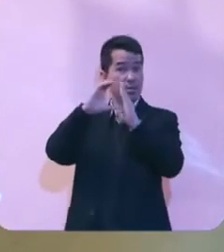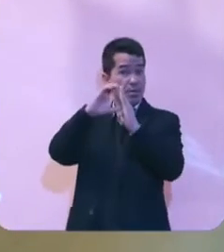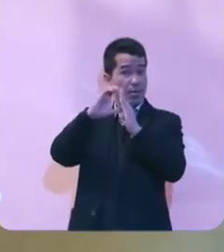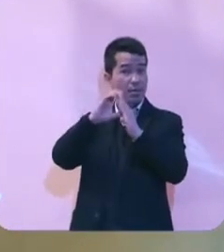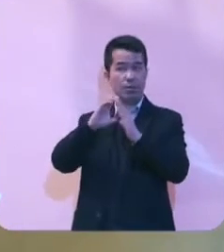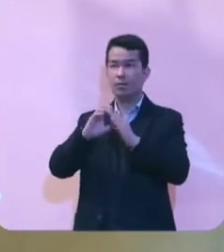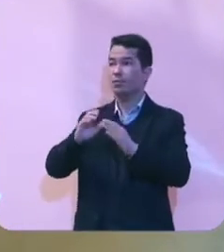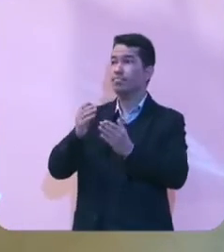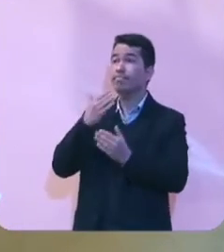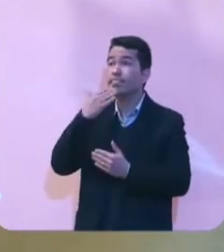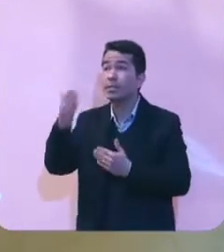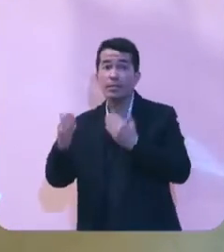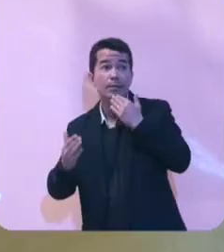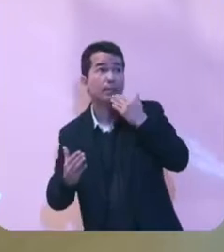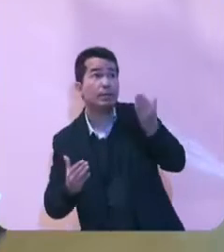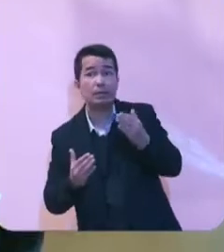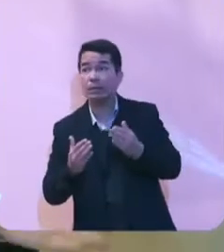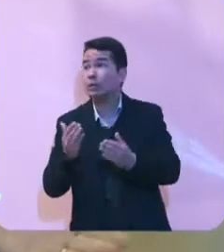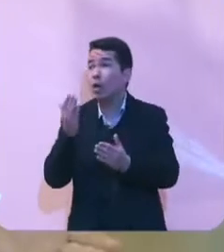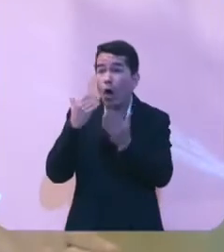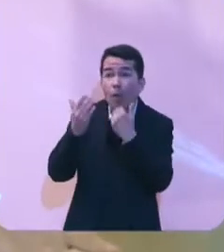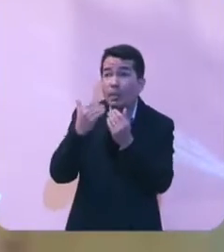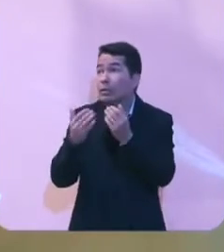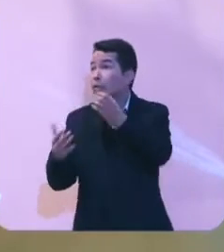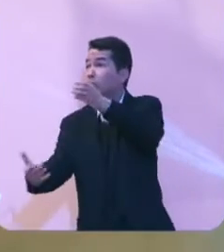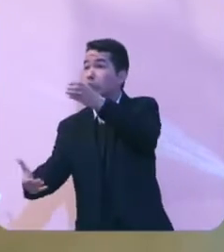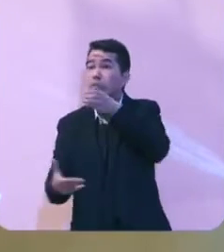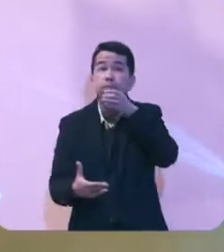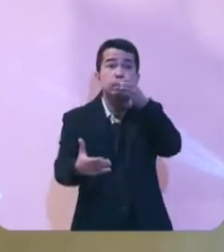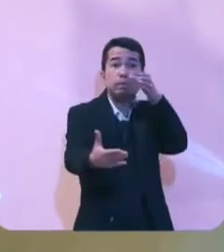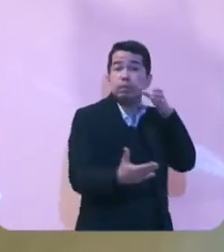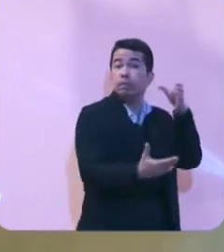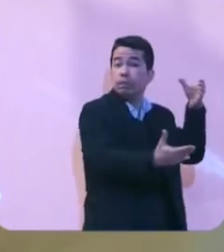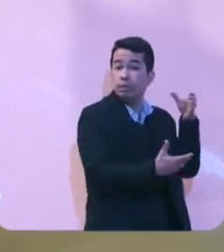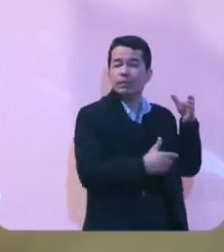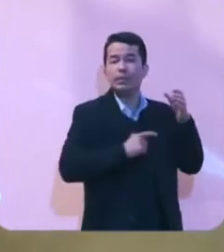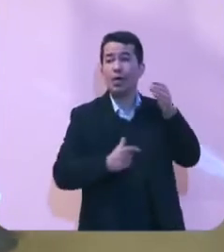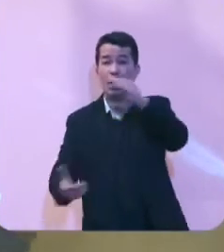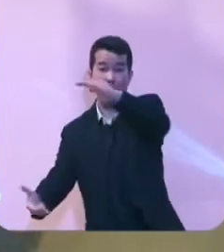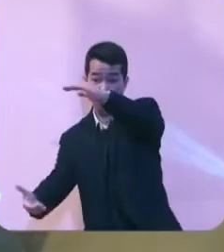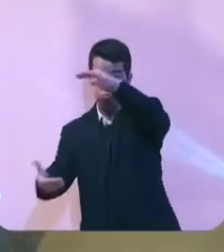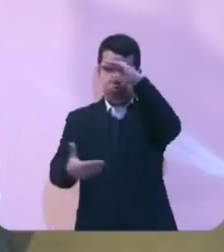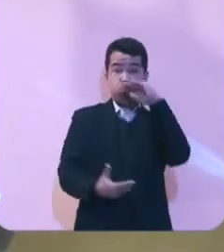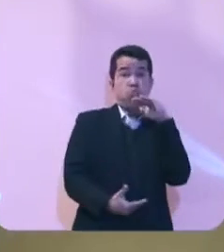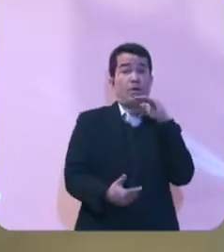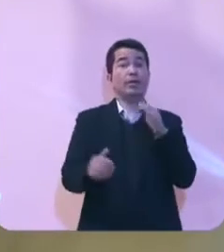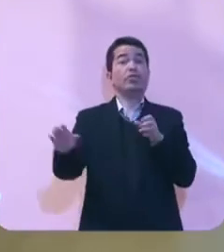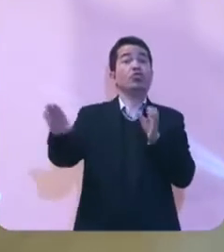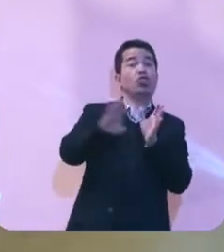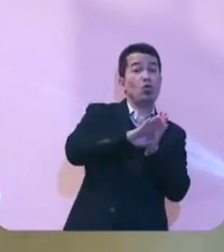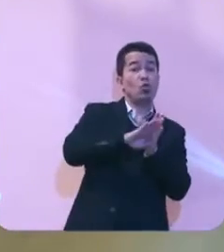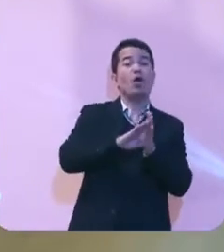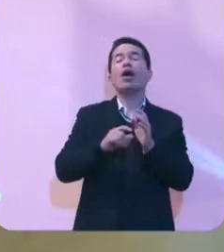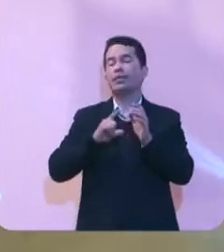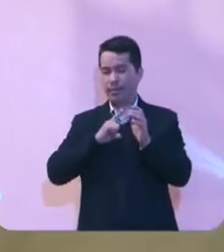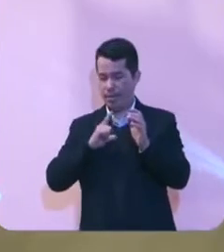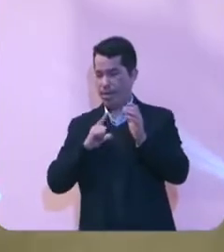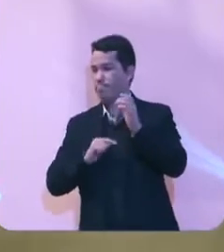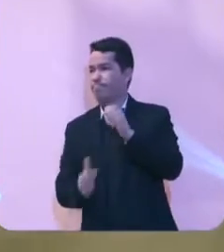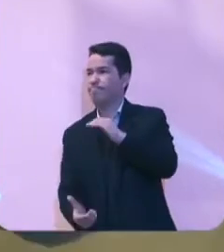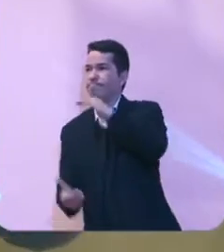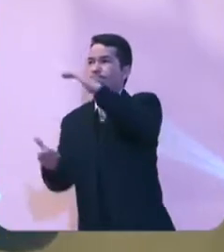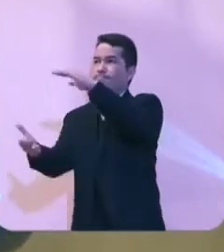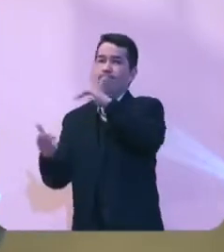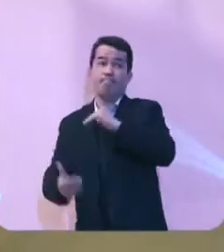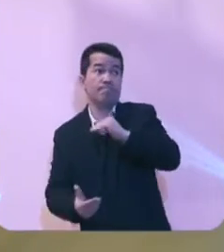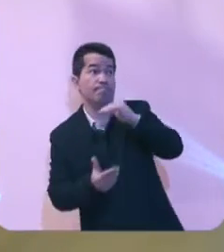para serem distribuídos. Isso era uma oferta de cereais. Existiam também ofertas em dinheiro. Existiam